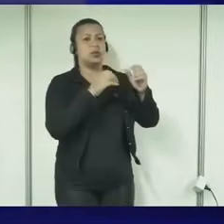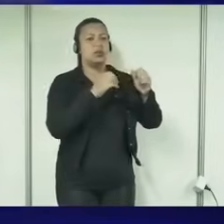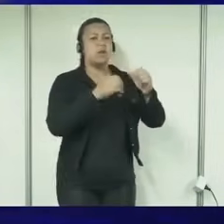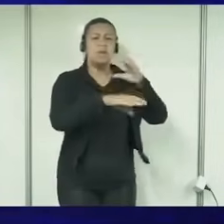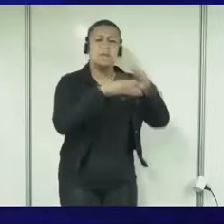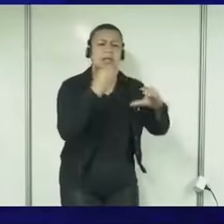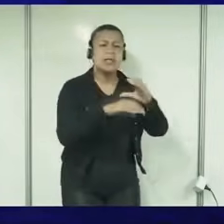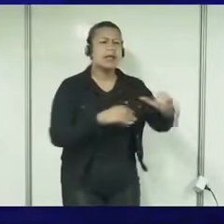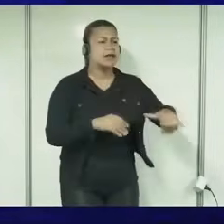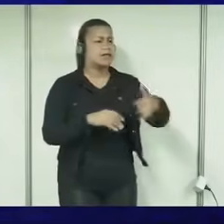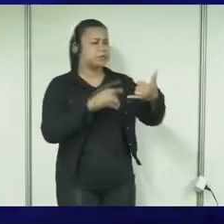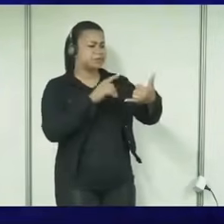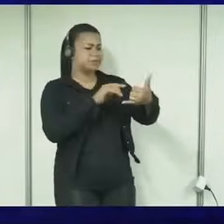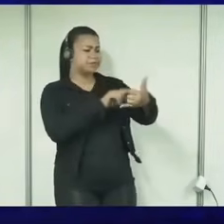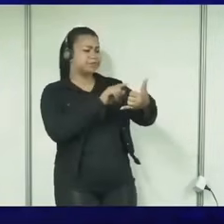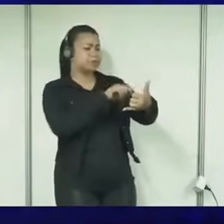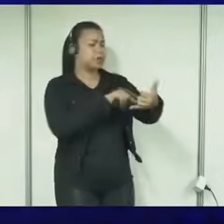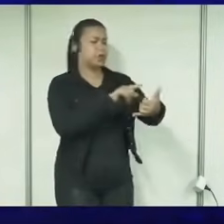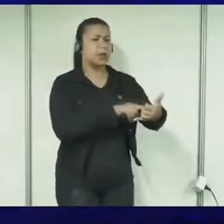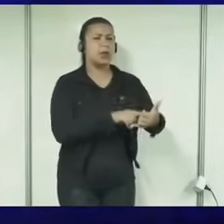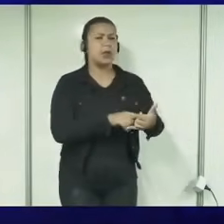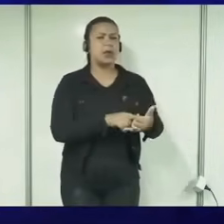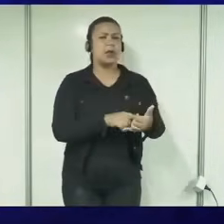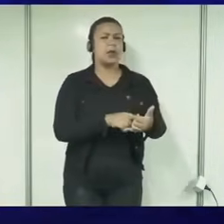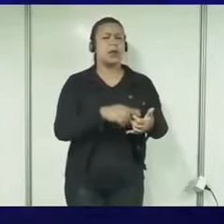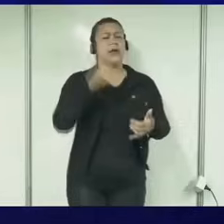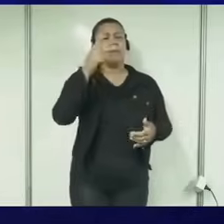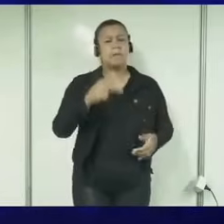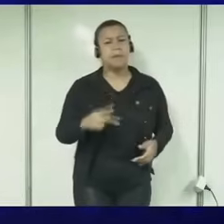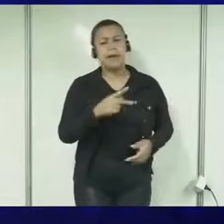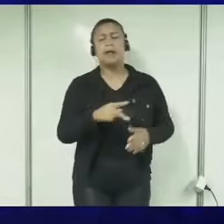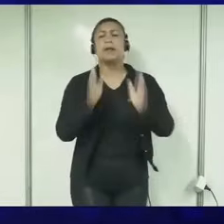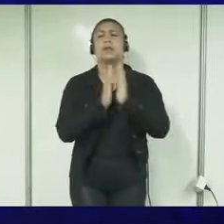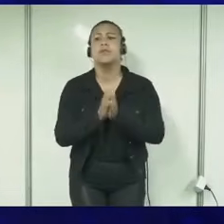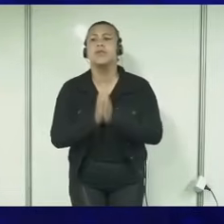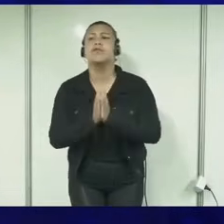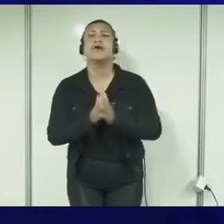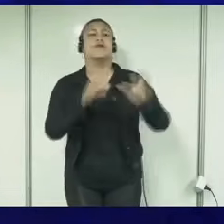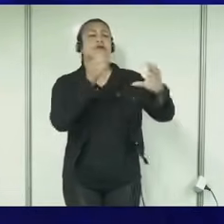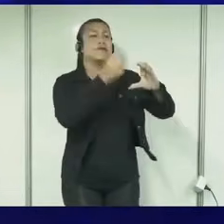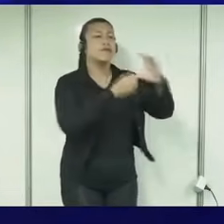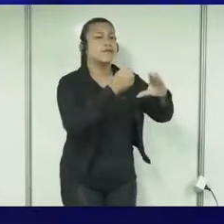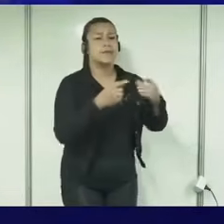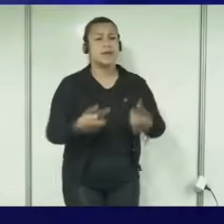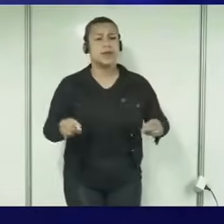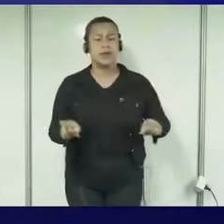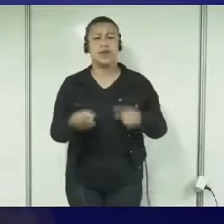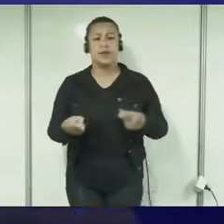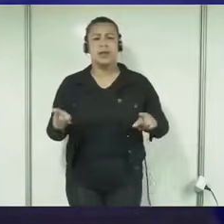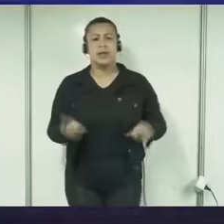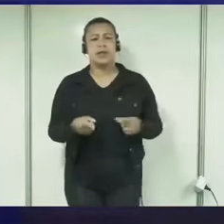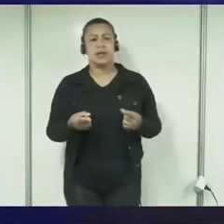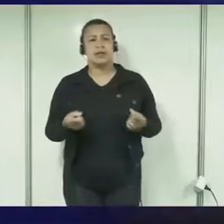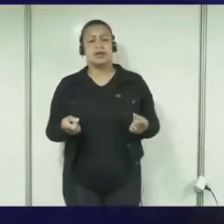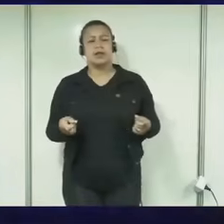assim: padre, grava essa música. E provavelmente vocês